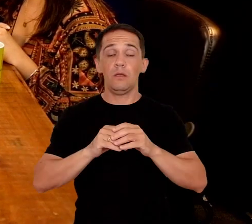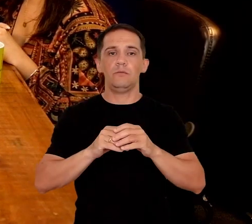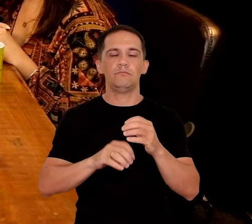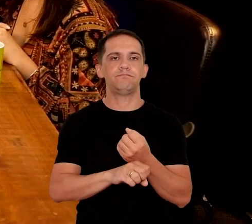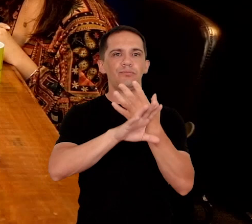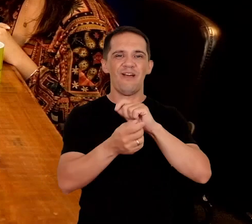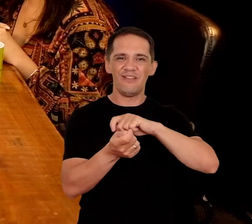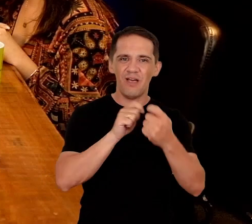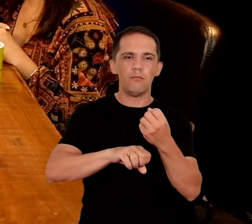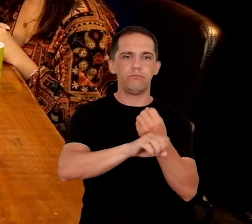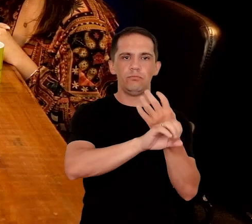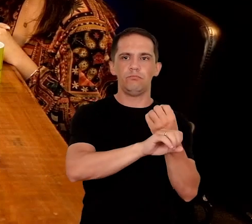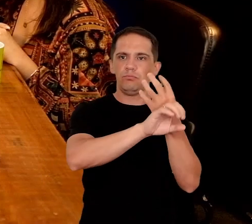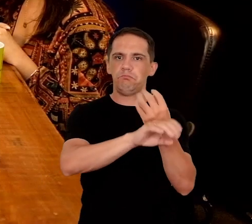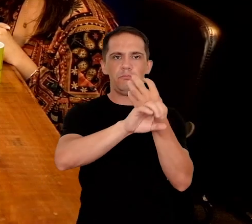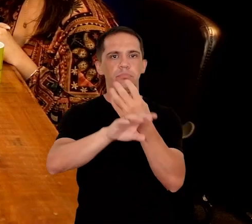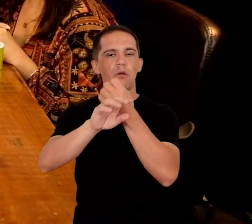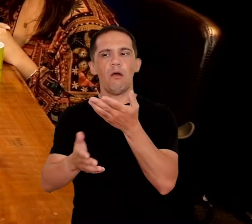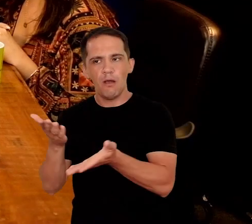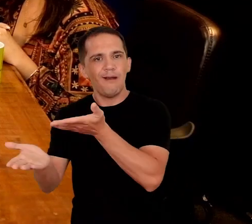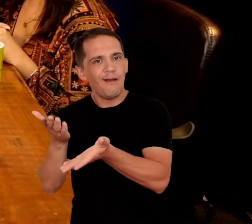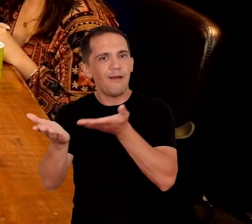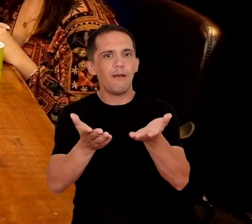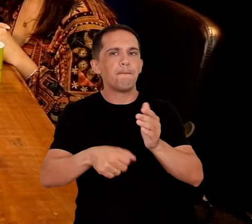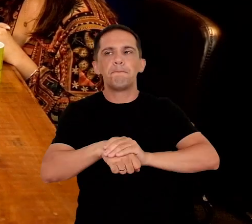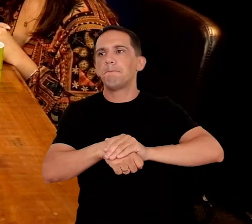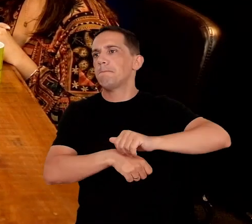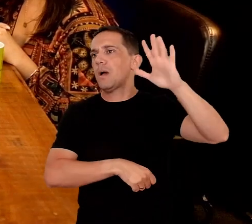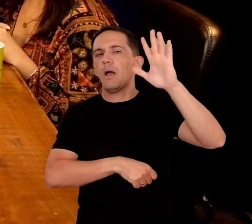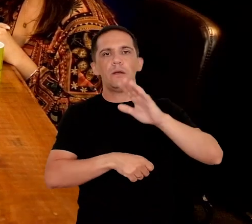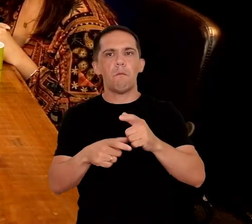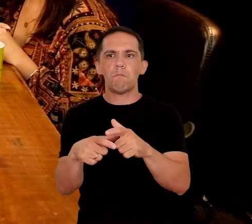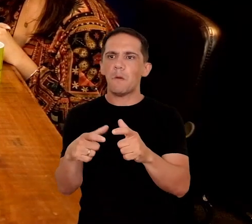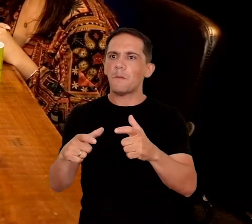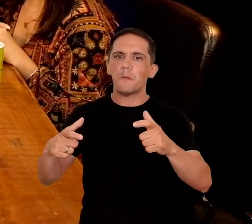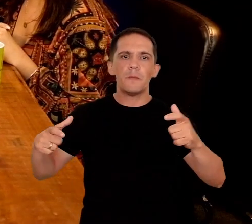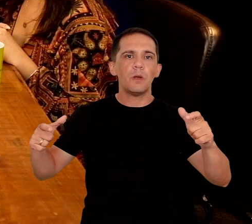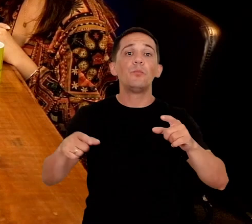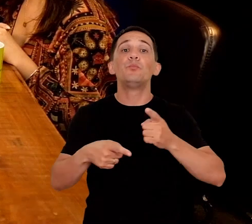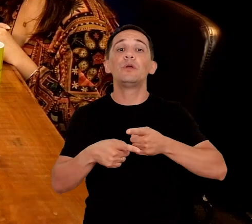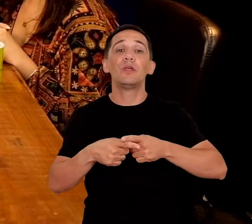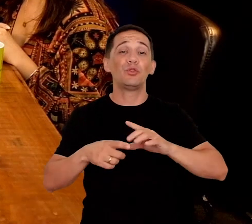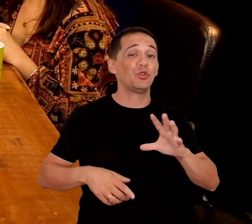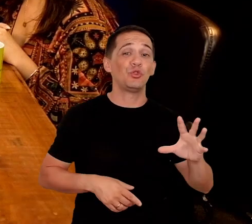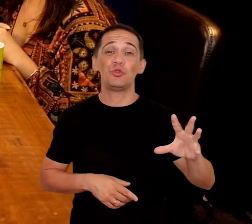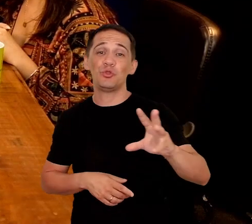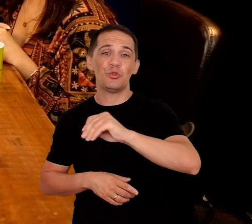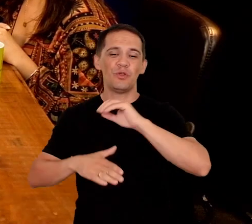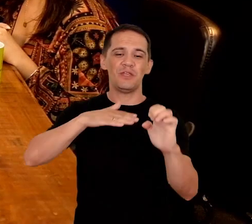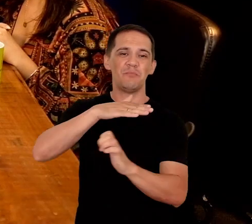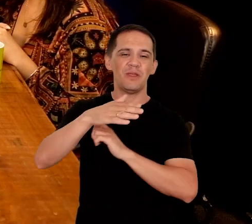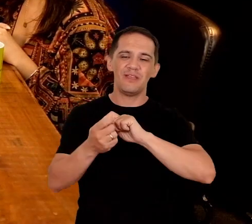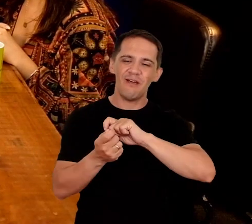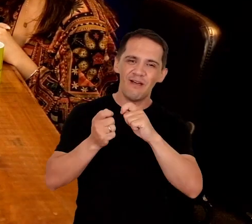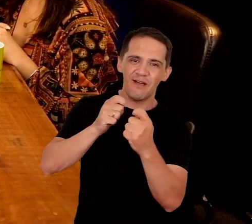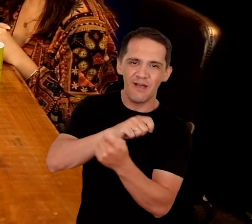presenciais, então chamavam a gente ia até o local para fazer o atendimento, nas empresas, né? E com a pandemia